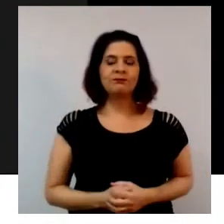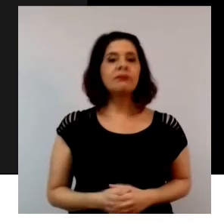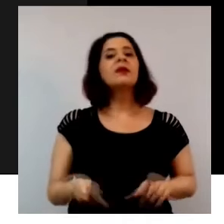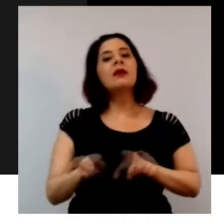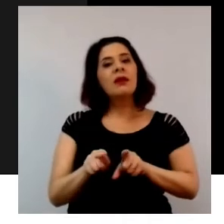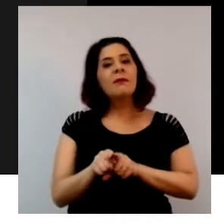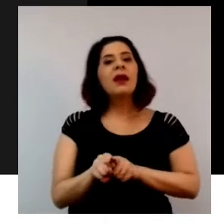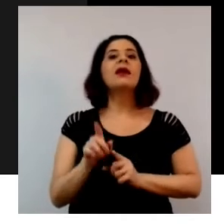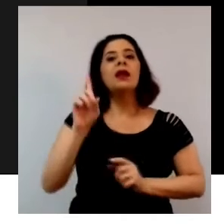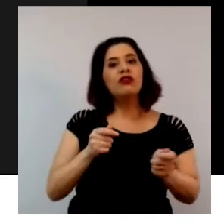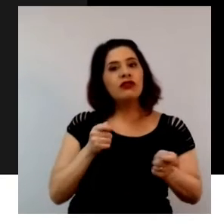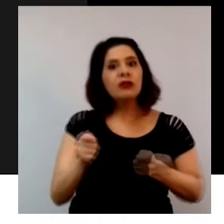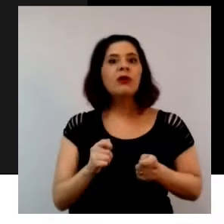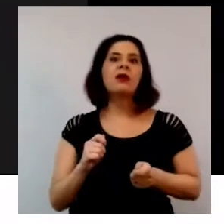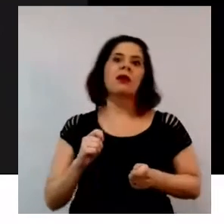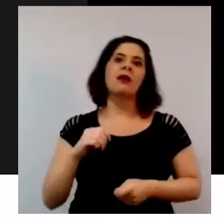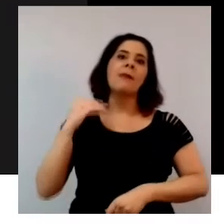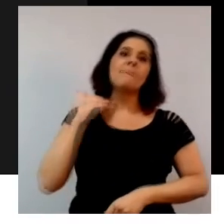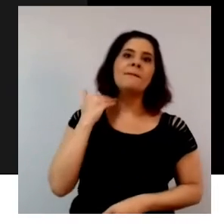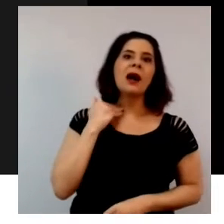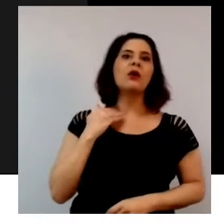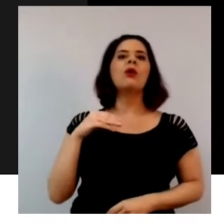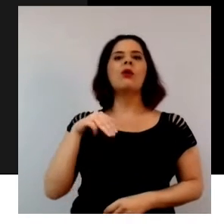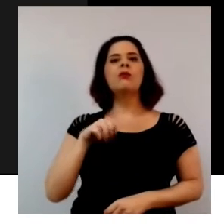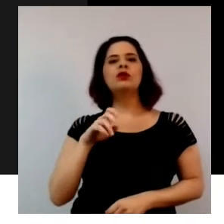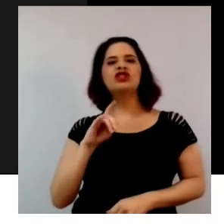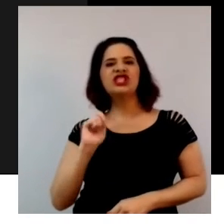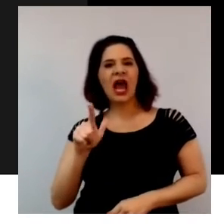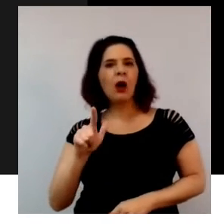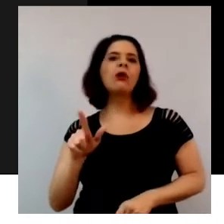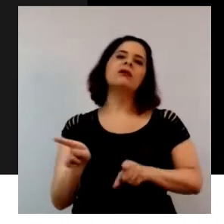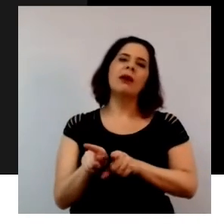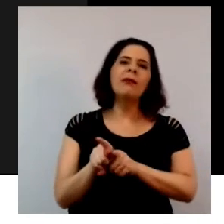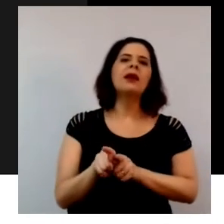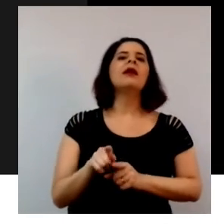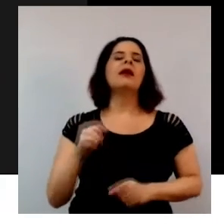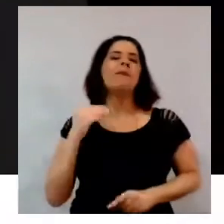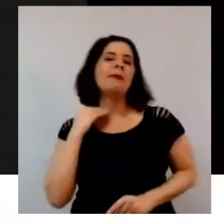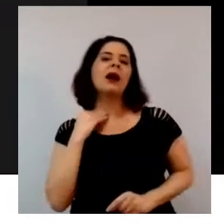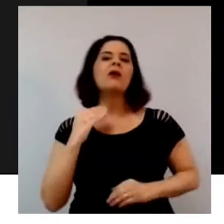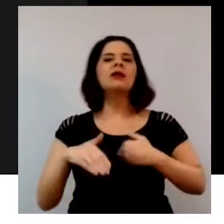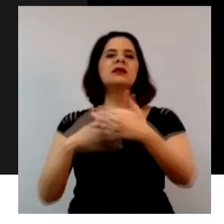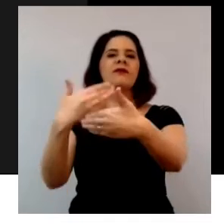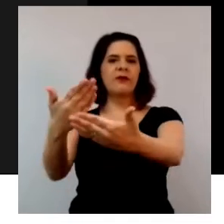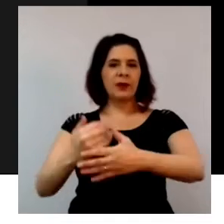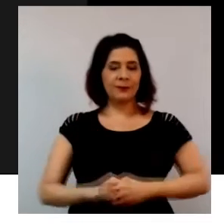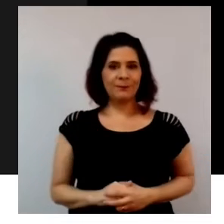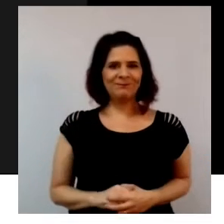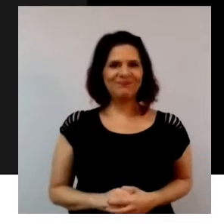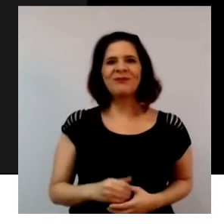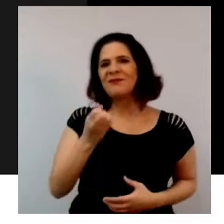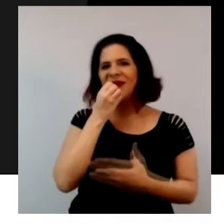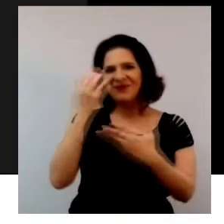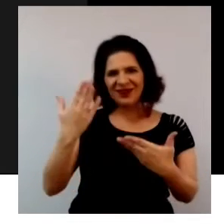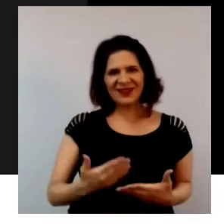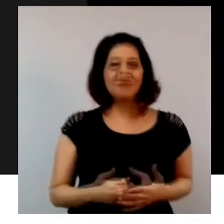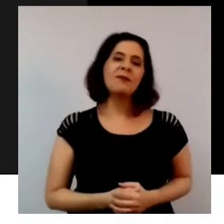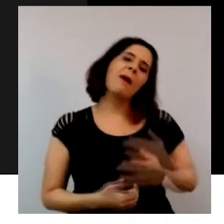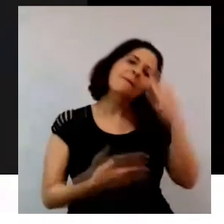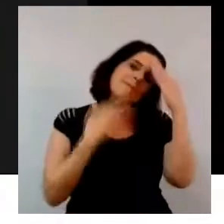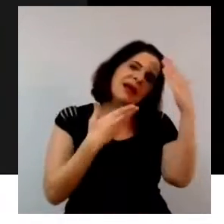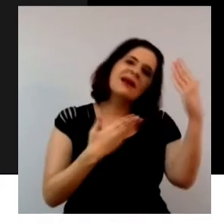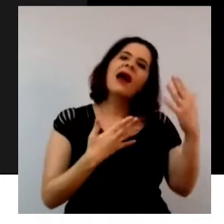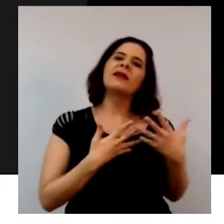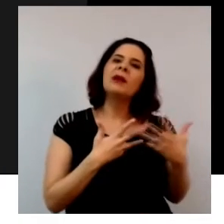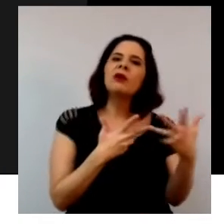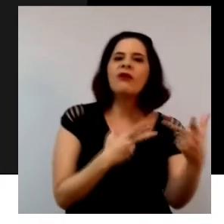para o Desenvolvimento. Bem-vinda, Paula. Obrigada pelo convite, Ken. Boa tarde a todos e a todas. E que bom vir comemorar um